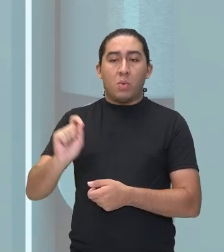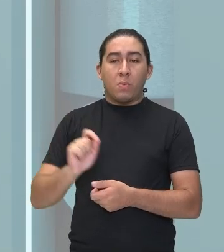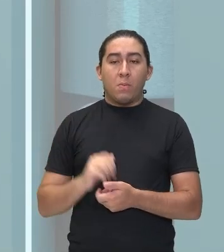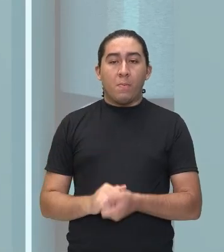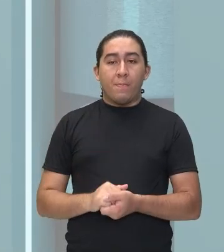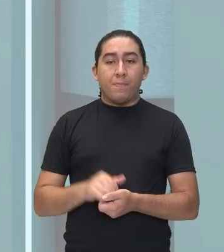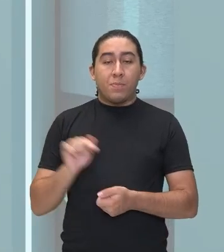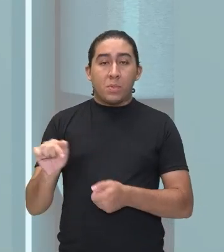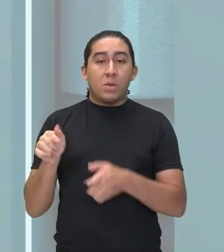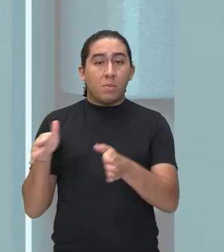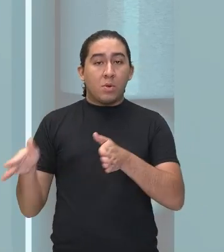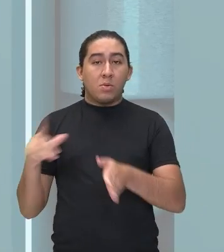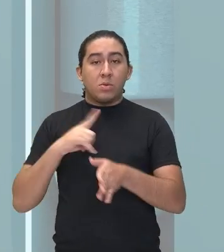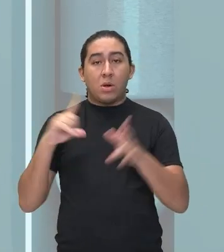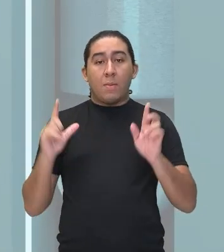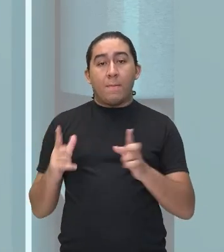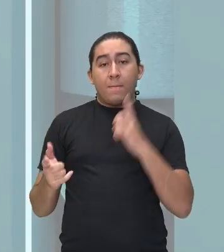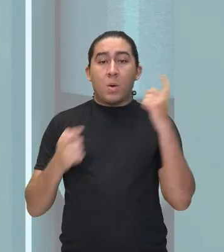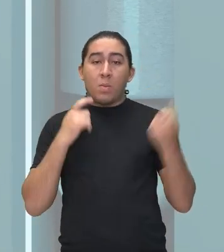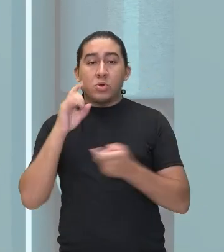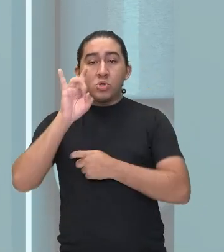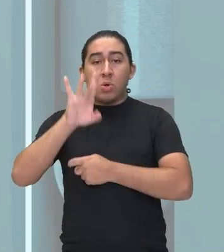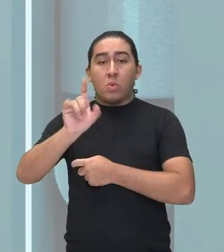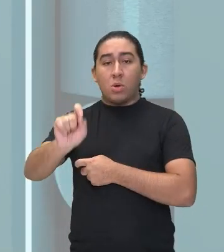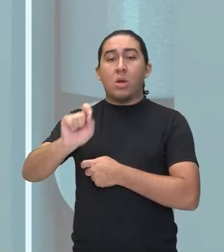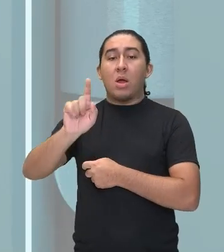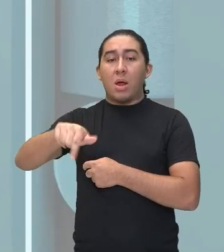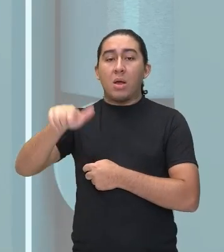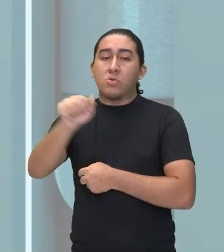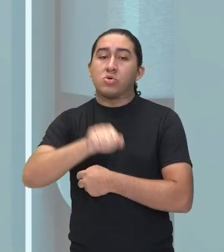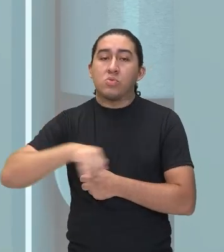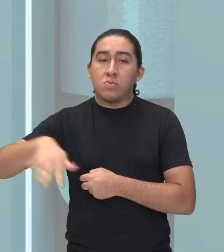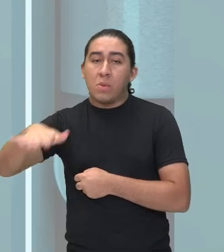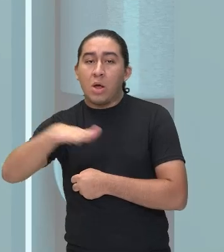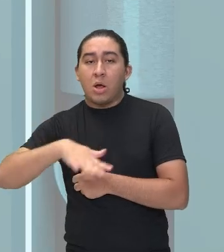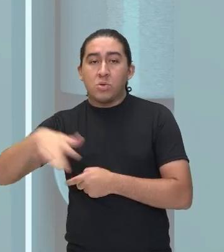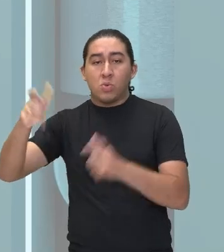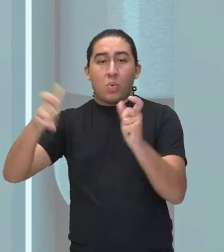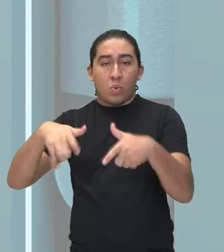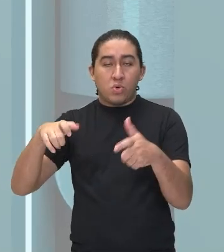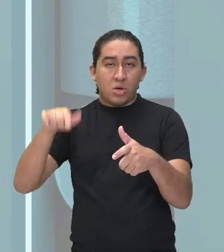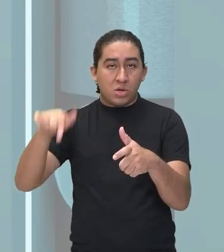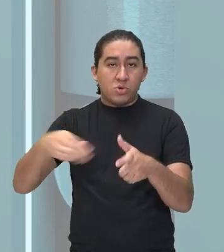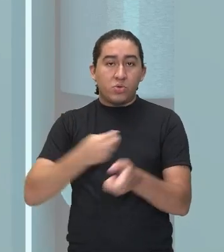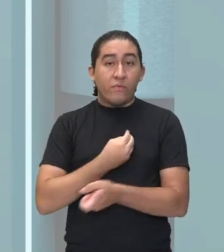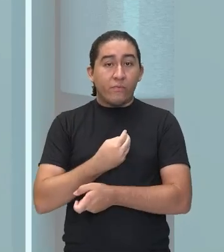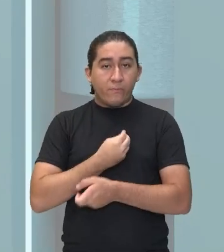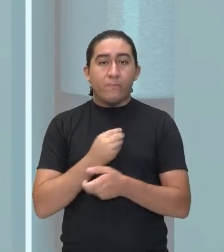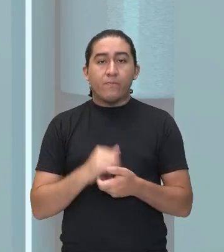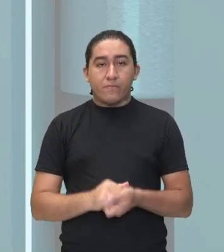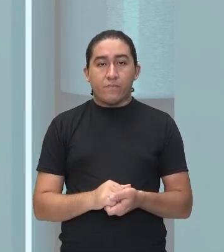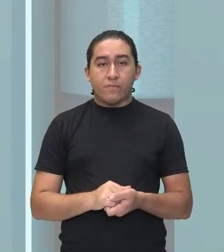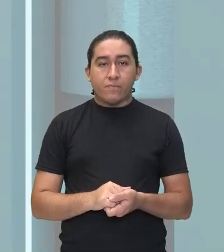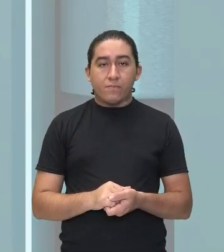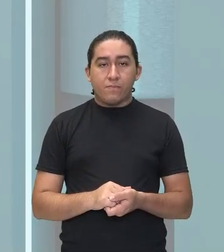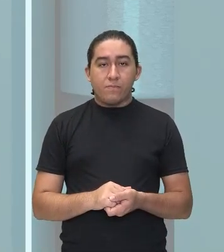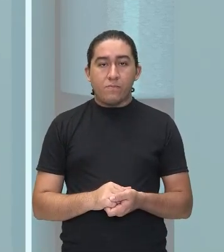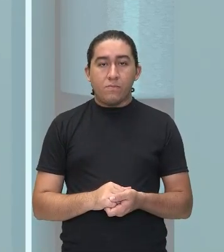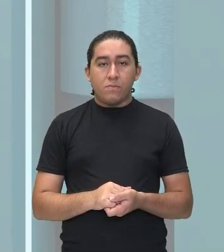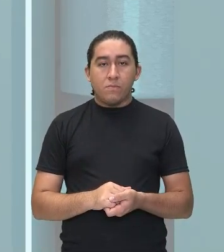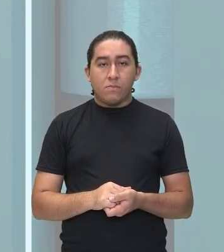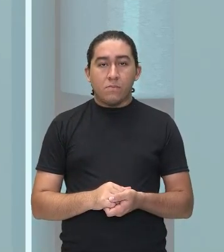esse período está mais preocupado com o meio ambiente onde os personagens vivem. Então, ele